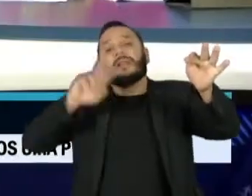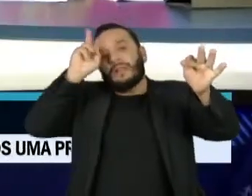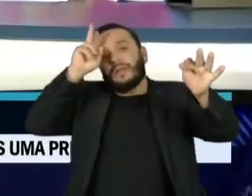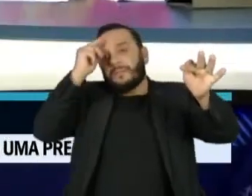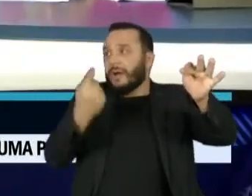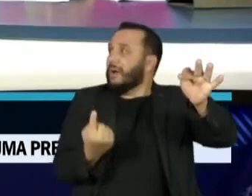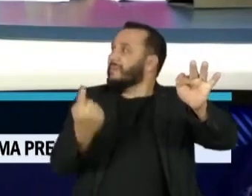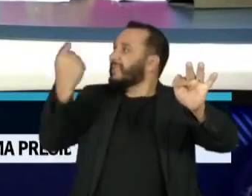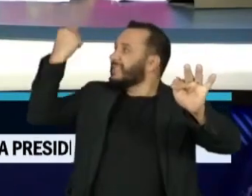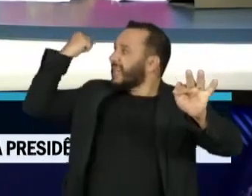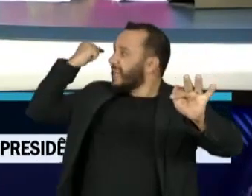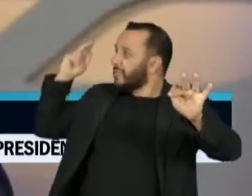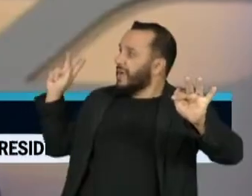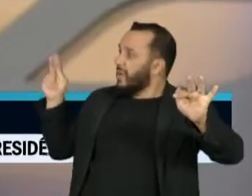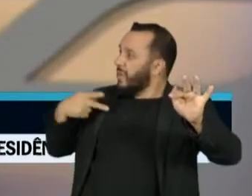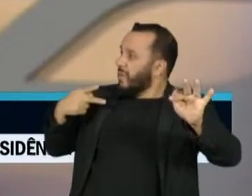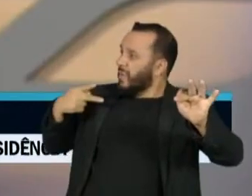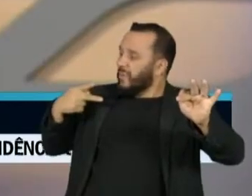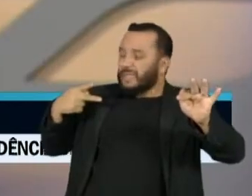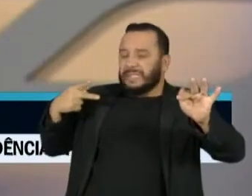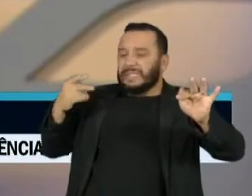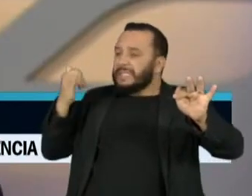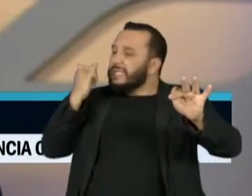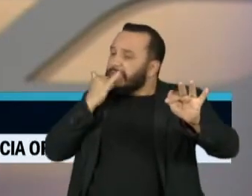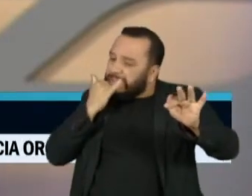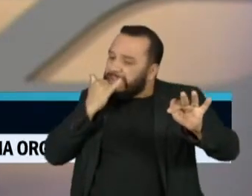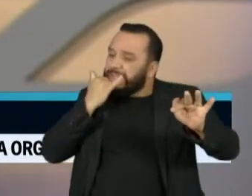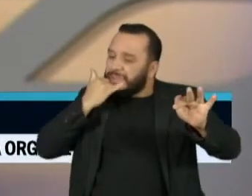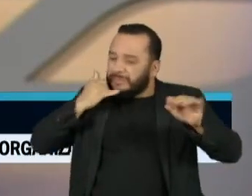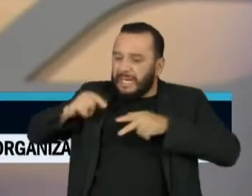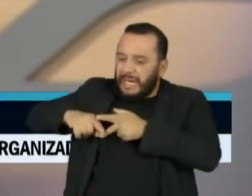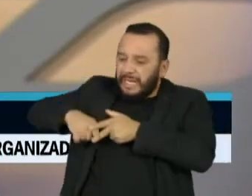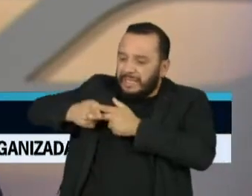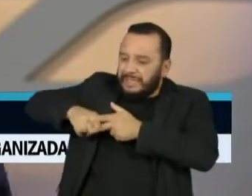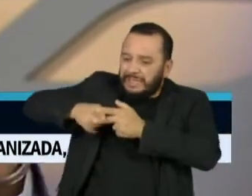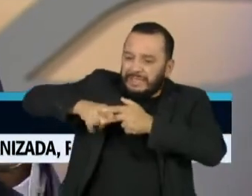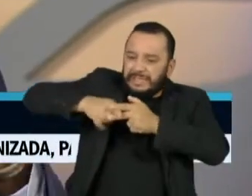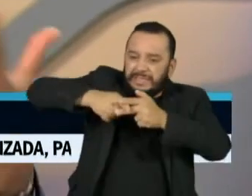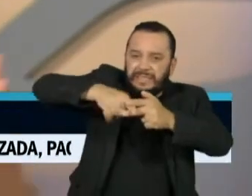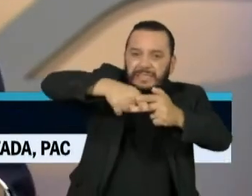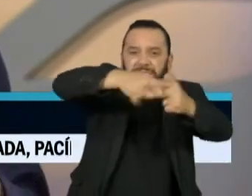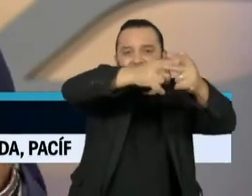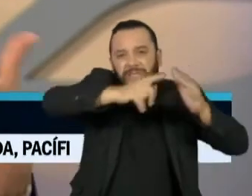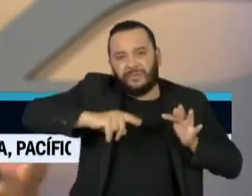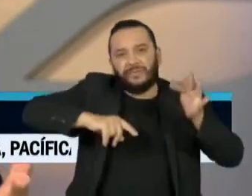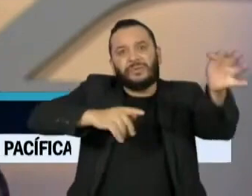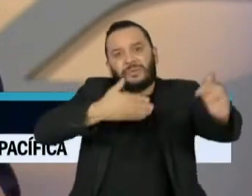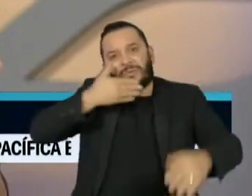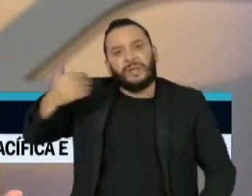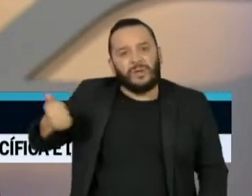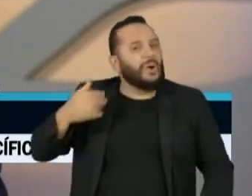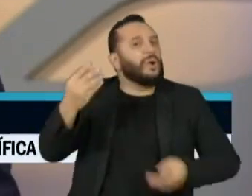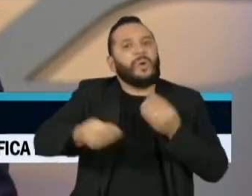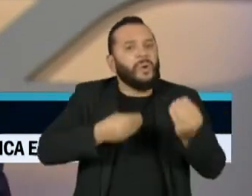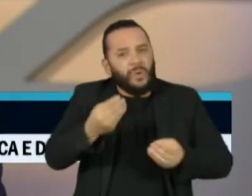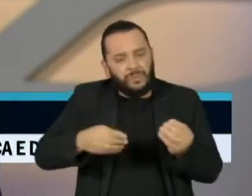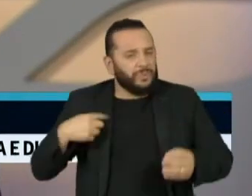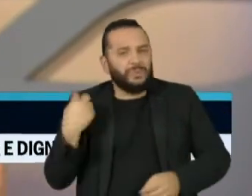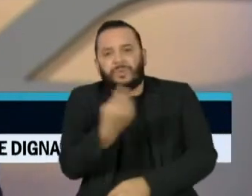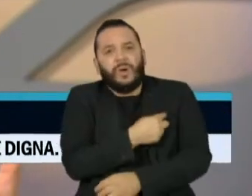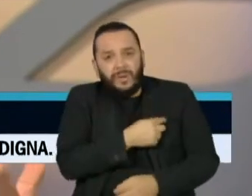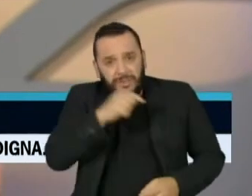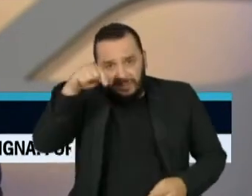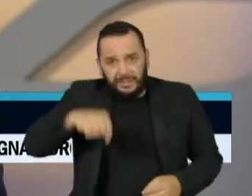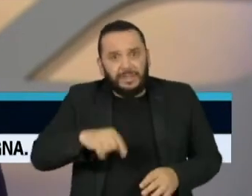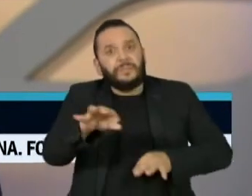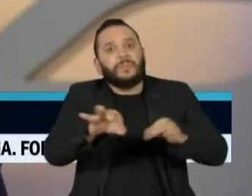que pede desculpas e faz análises muito pautadas em como a gente lida como isso, como país, né? Juntos, como é que a